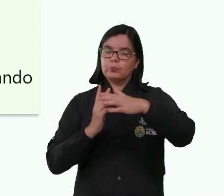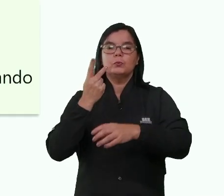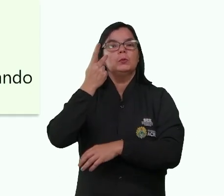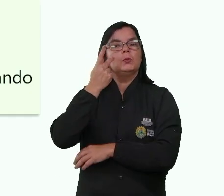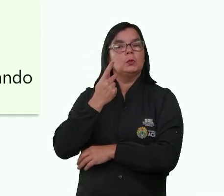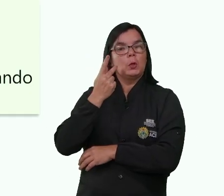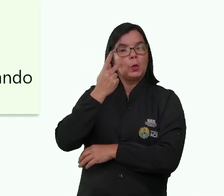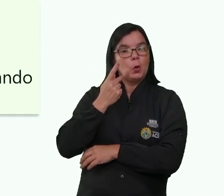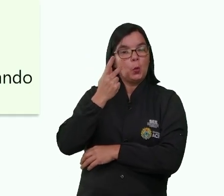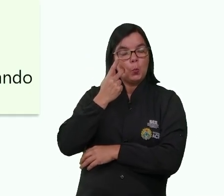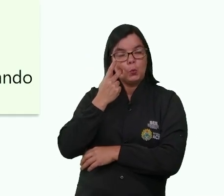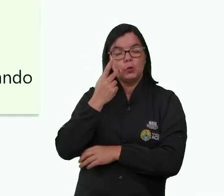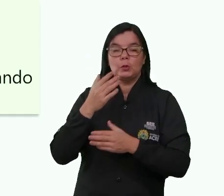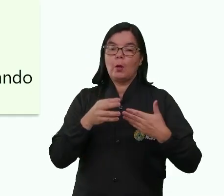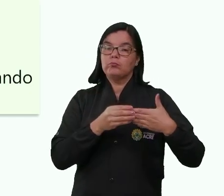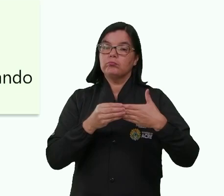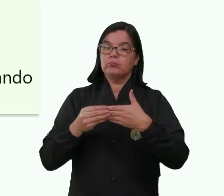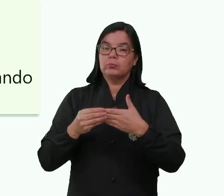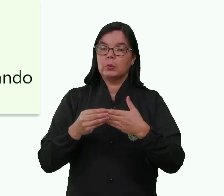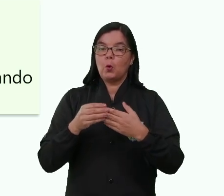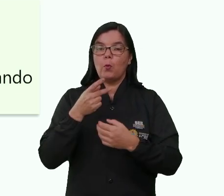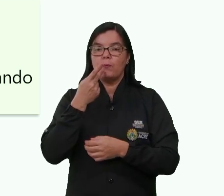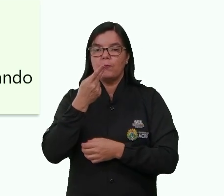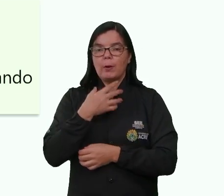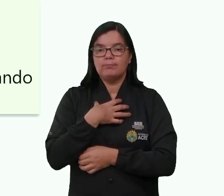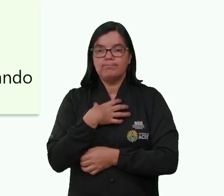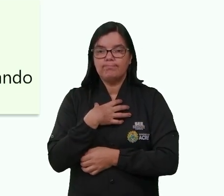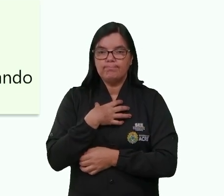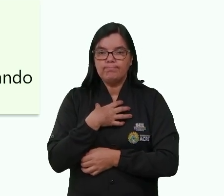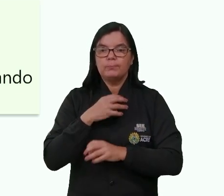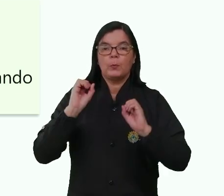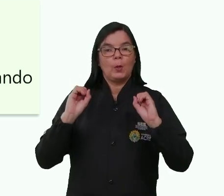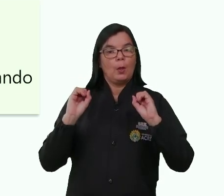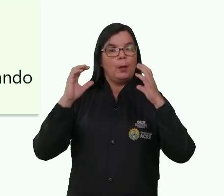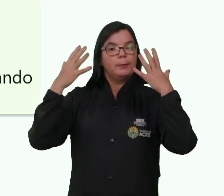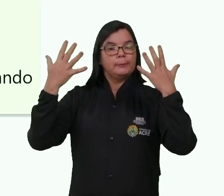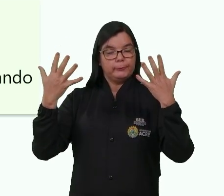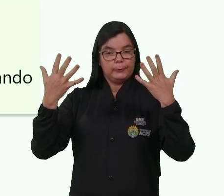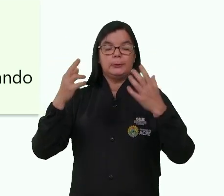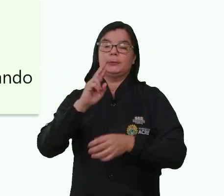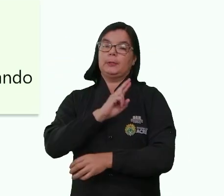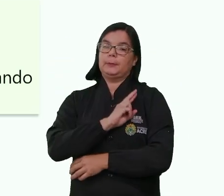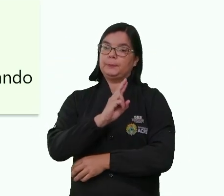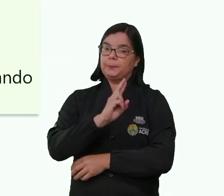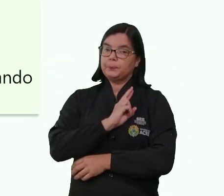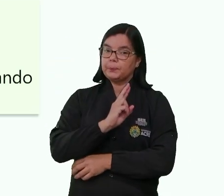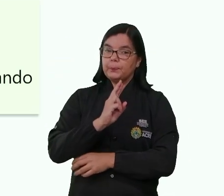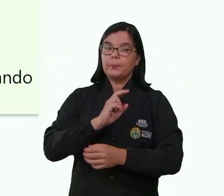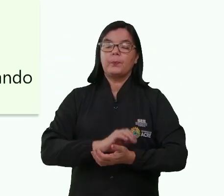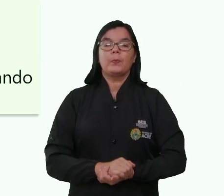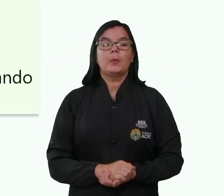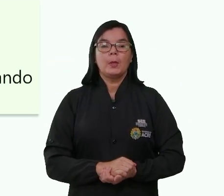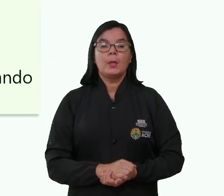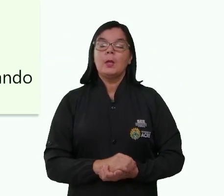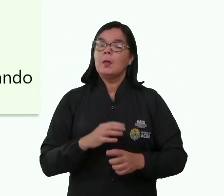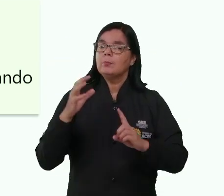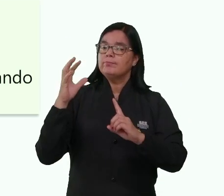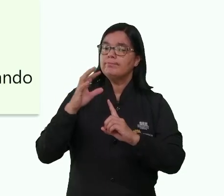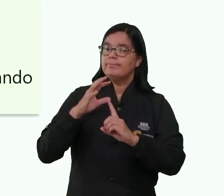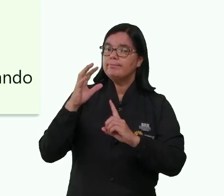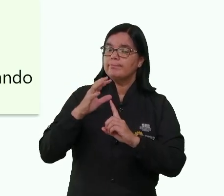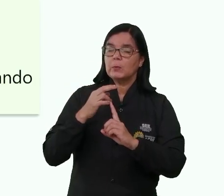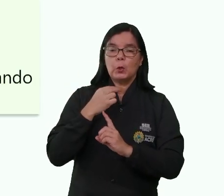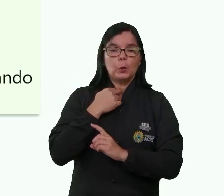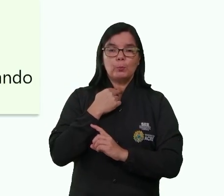todos vocês, trouxeram o sotaque, as festas e a questão da religiosidade, e também